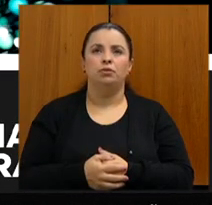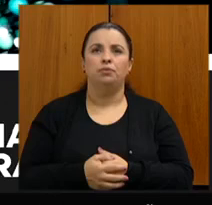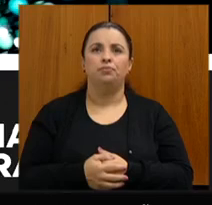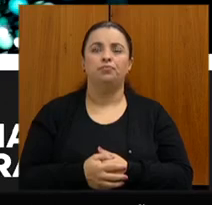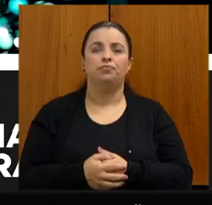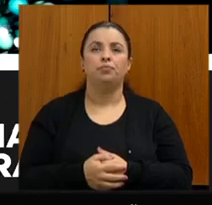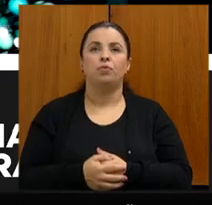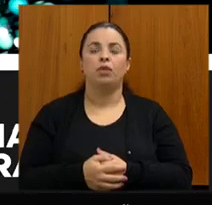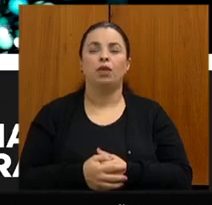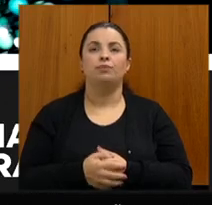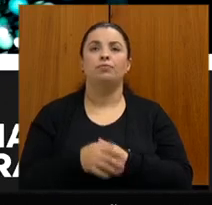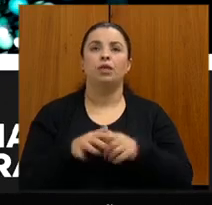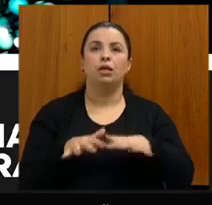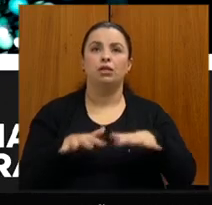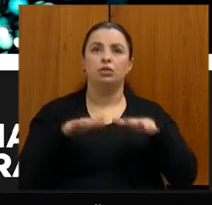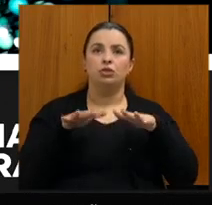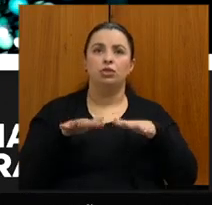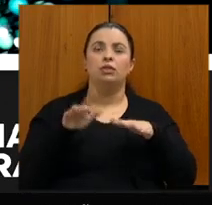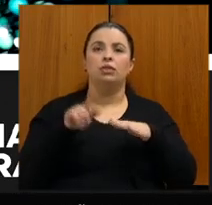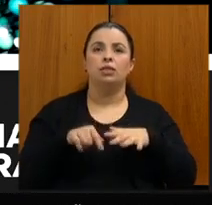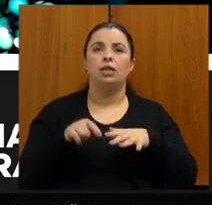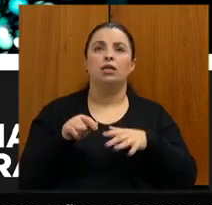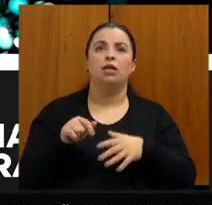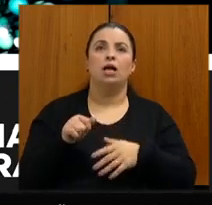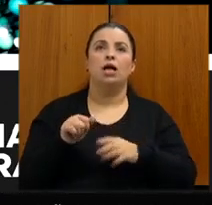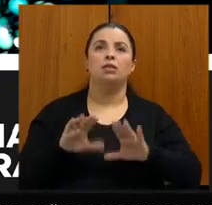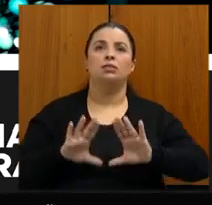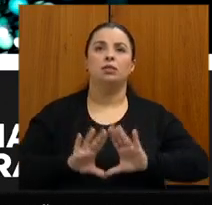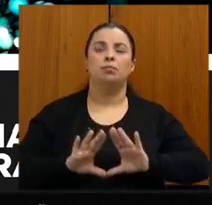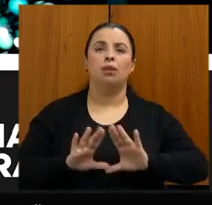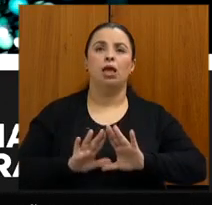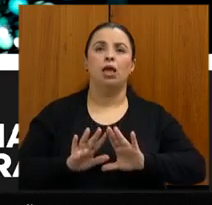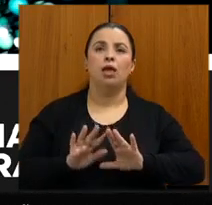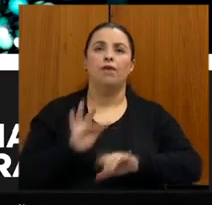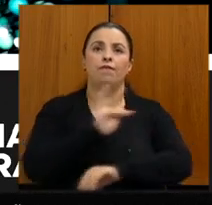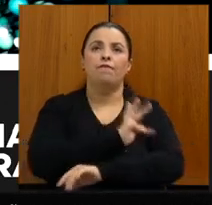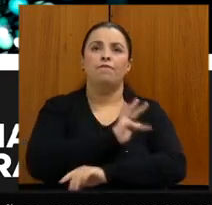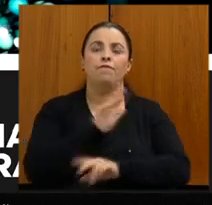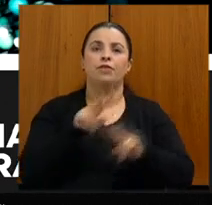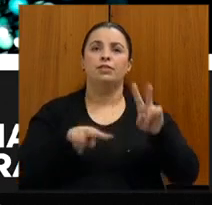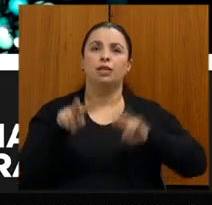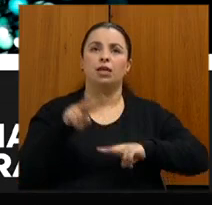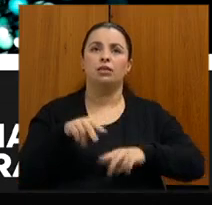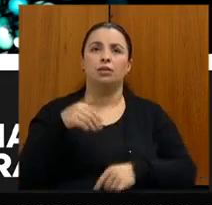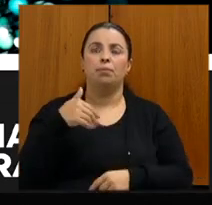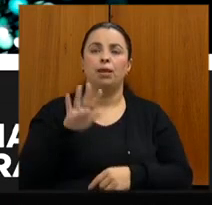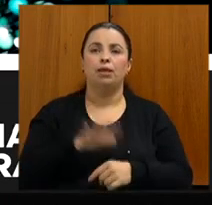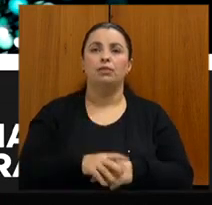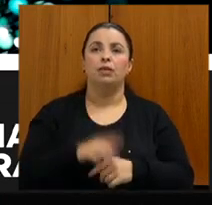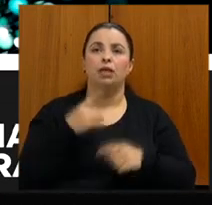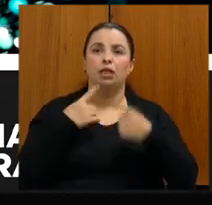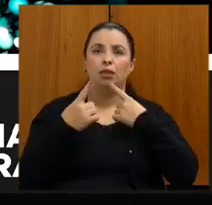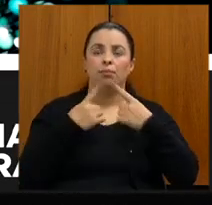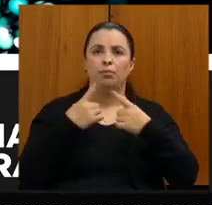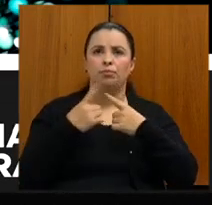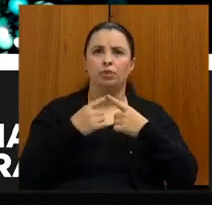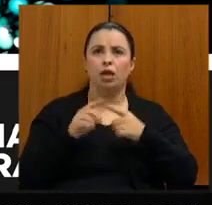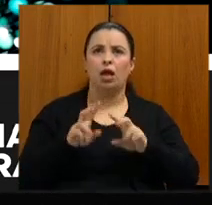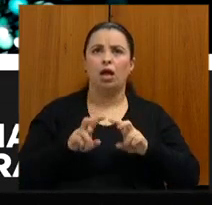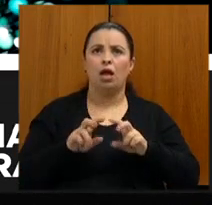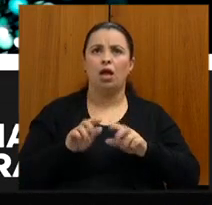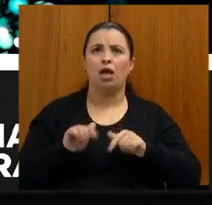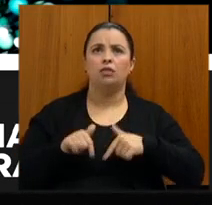nessa audiência da Assembleia fiscaliza mais que vem debater atuação da mesa do Diálogo negociação permanente